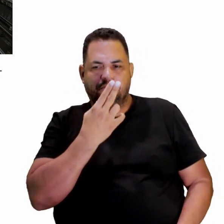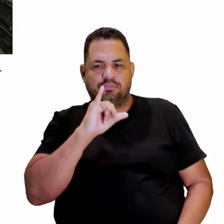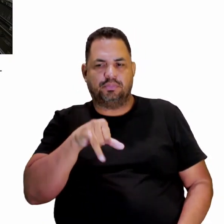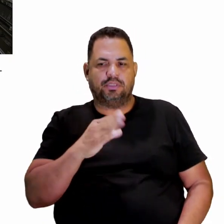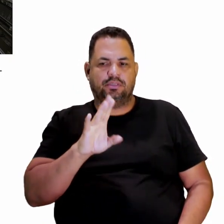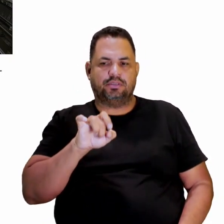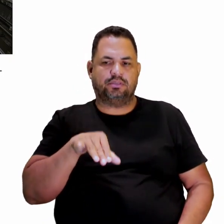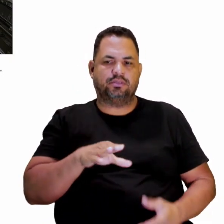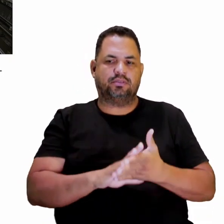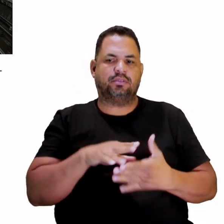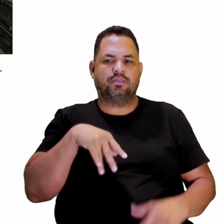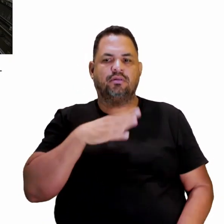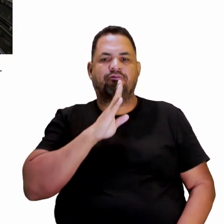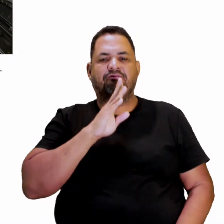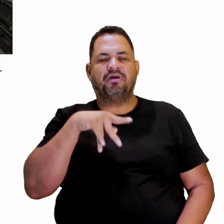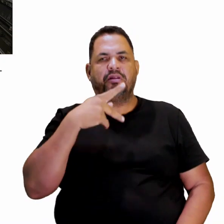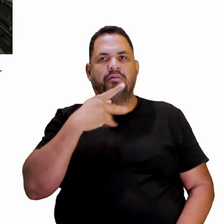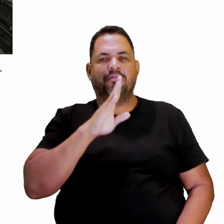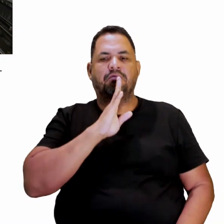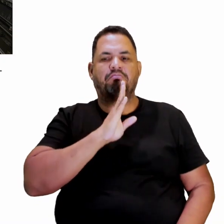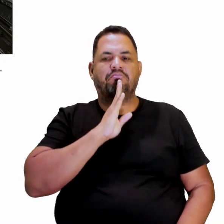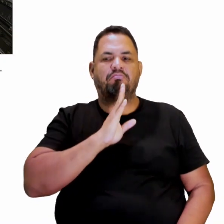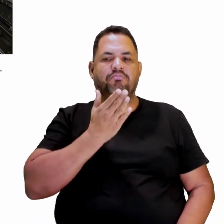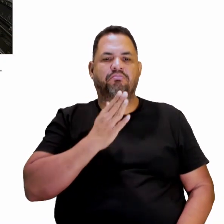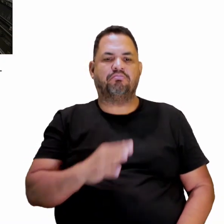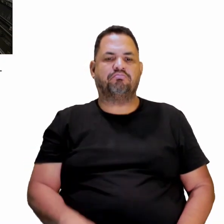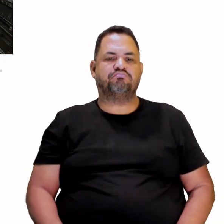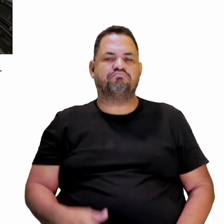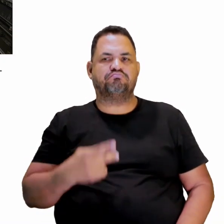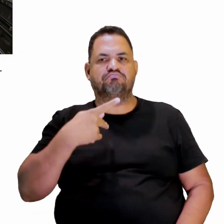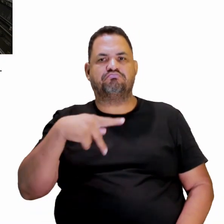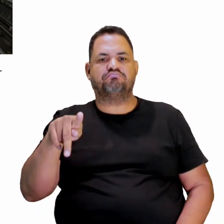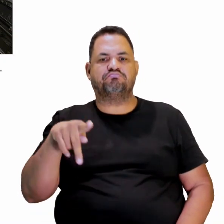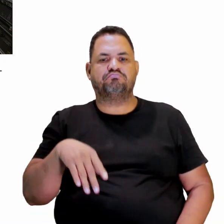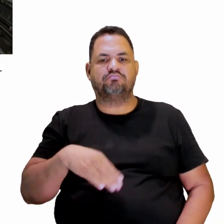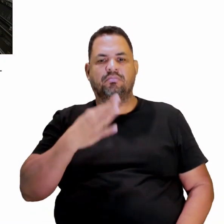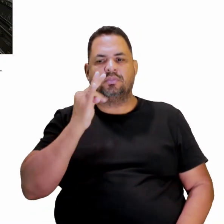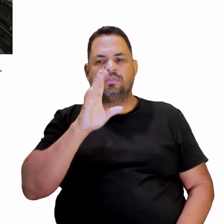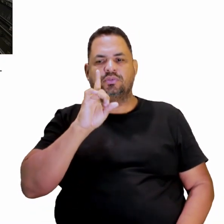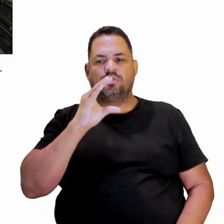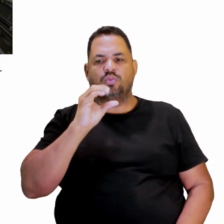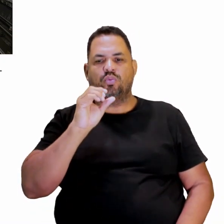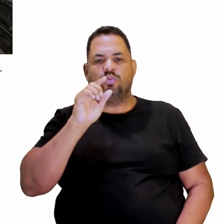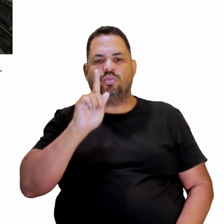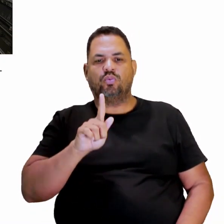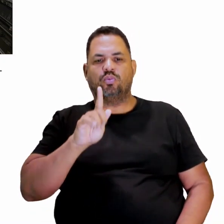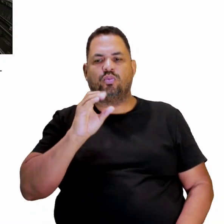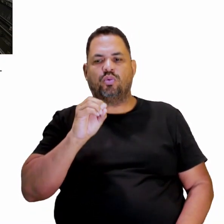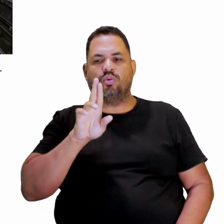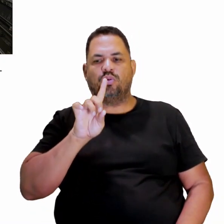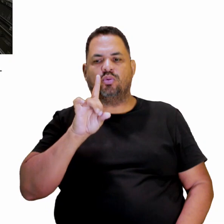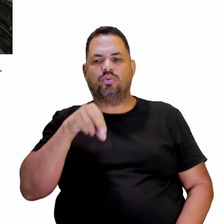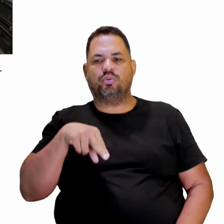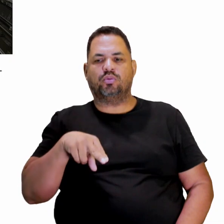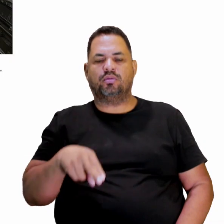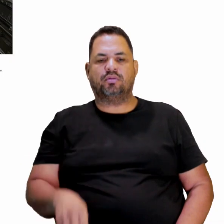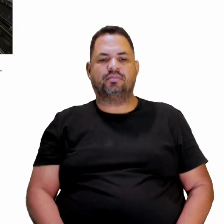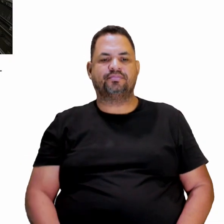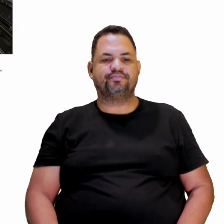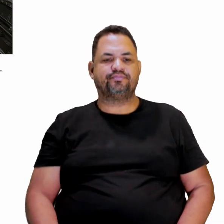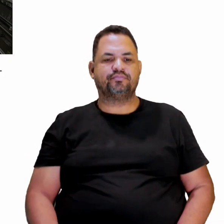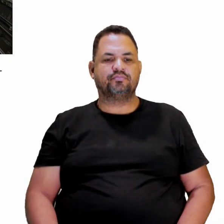Jane, que diz conhecer seu tio Gordon, who says he know